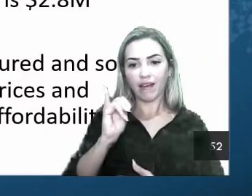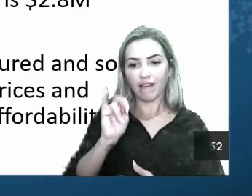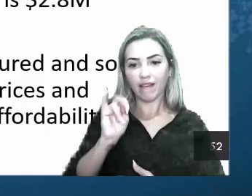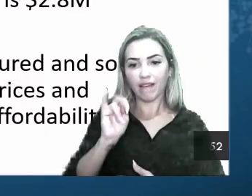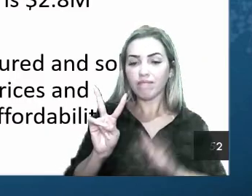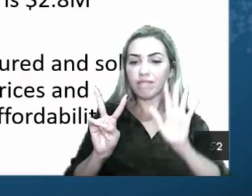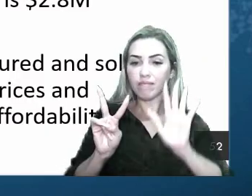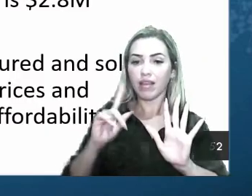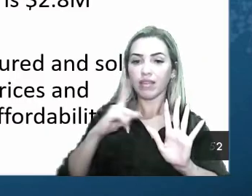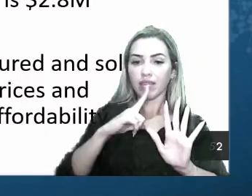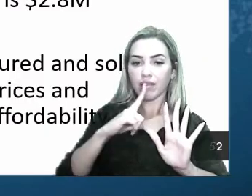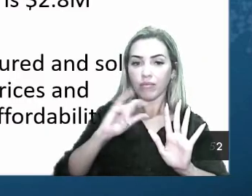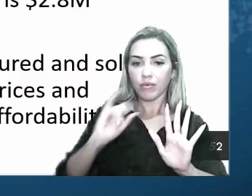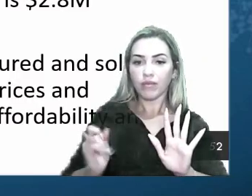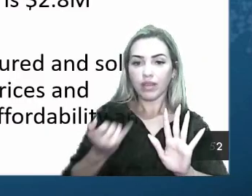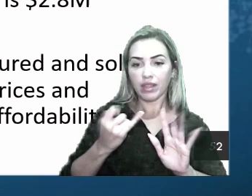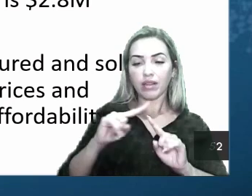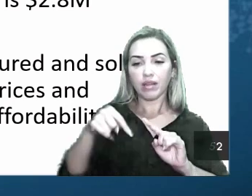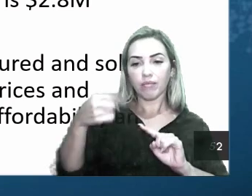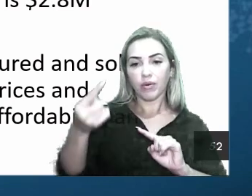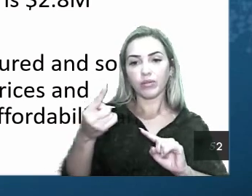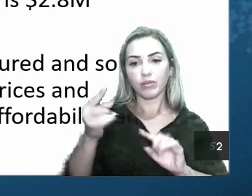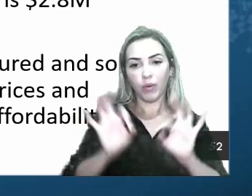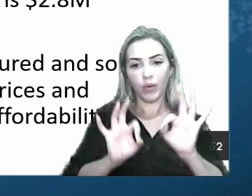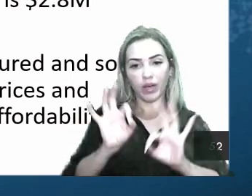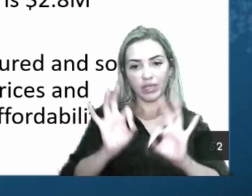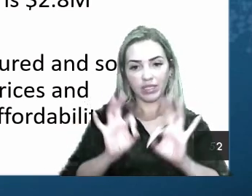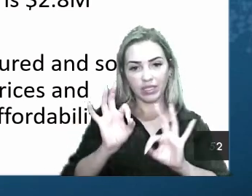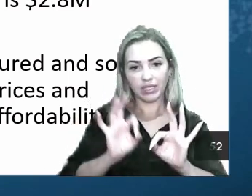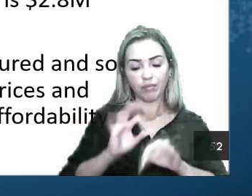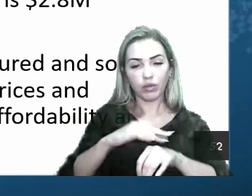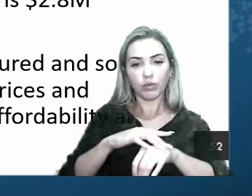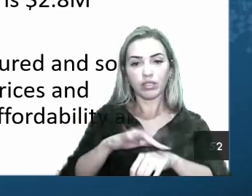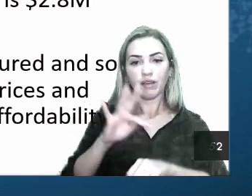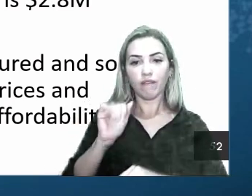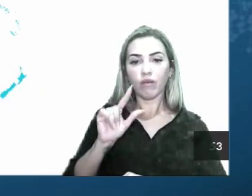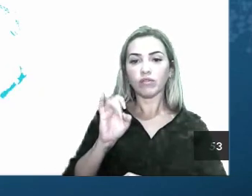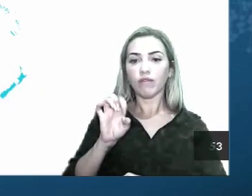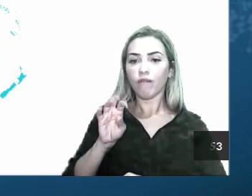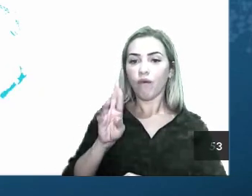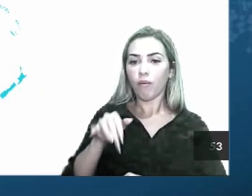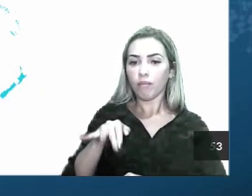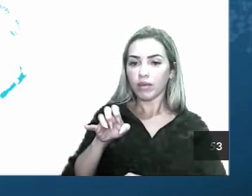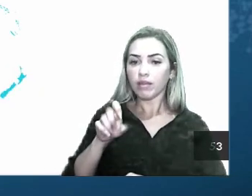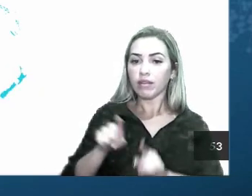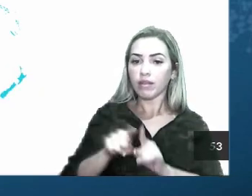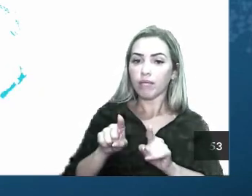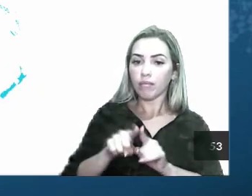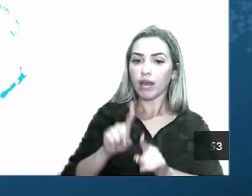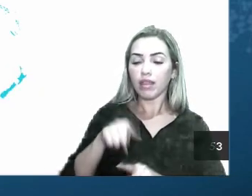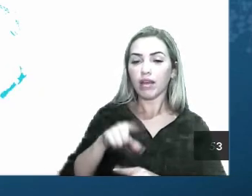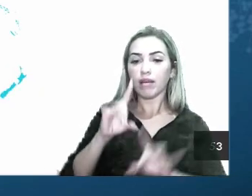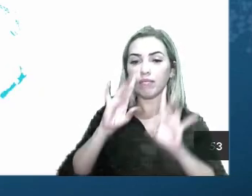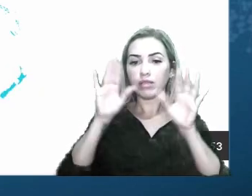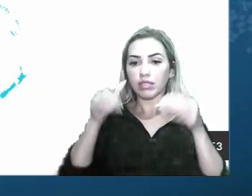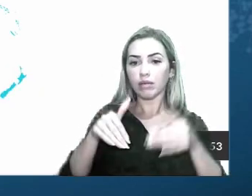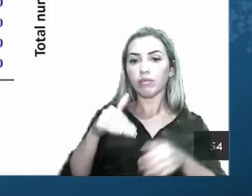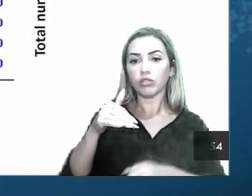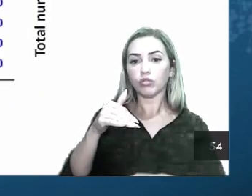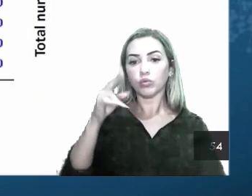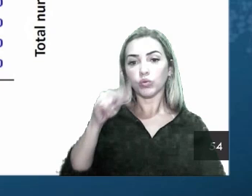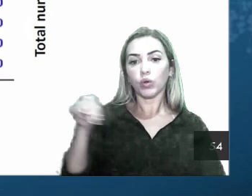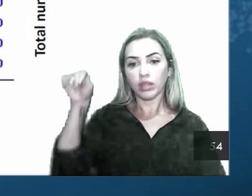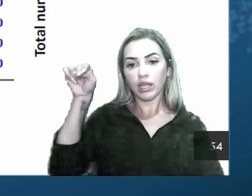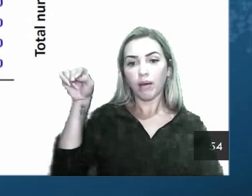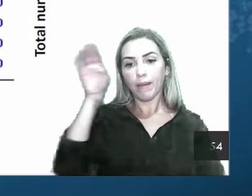um próximo esquema, e para a doença falciforme também é muito importante, uma doença importante, especialmente no Nordeste do